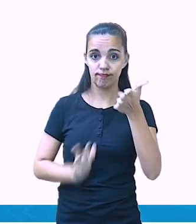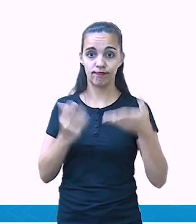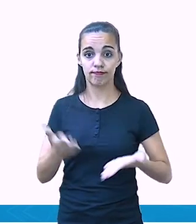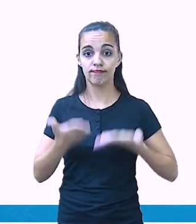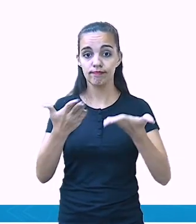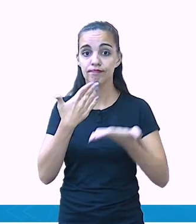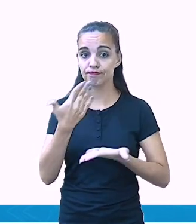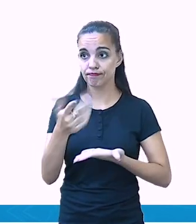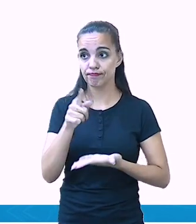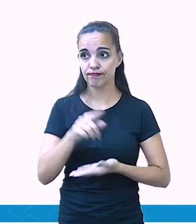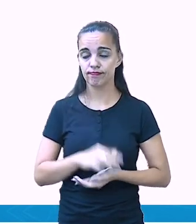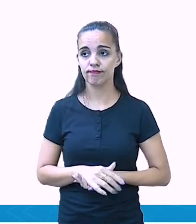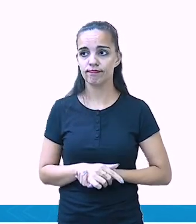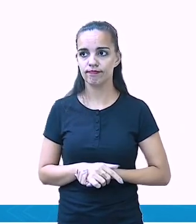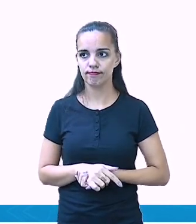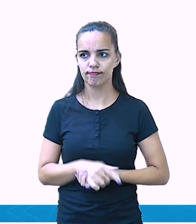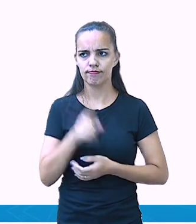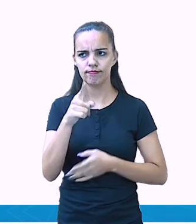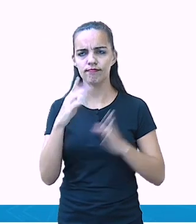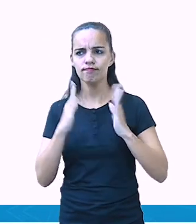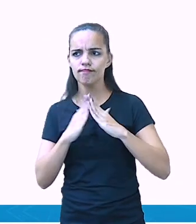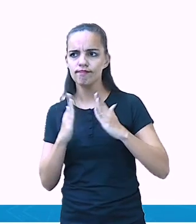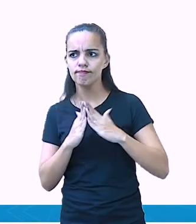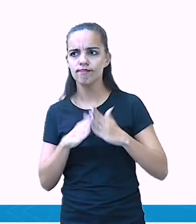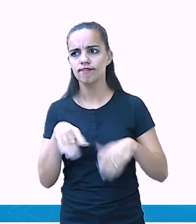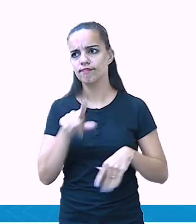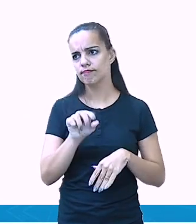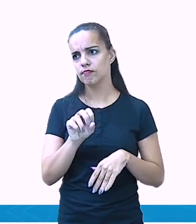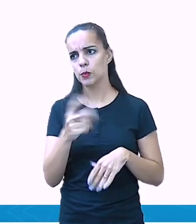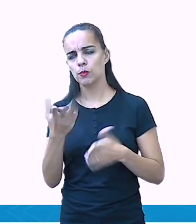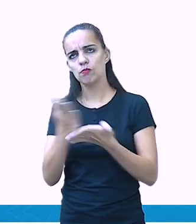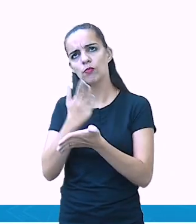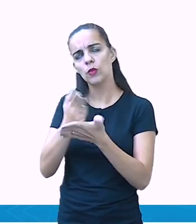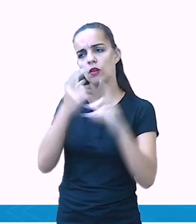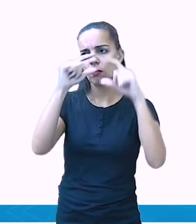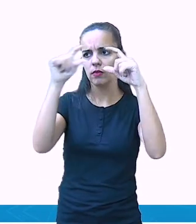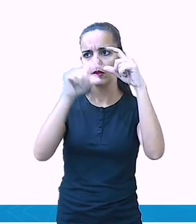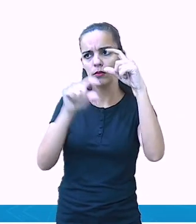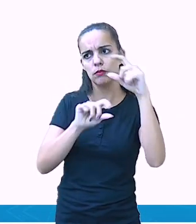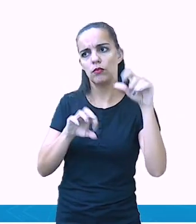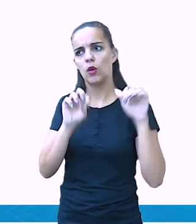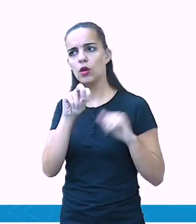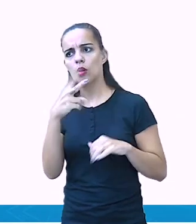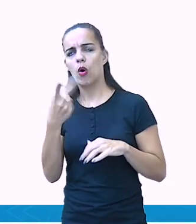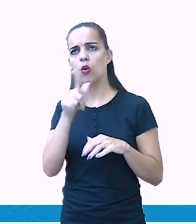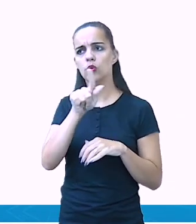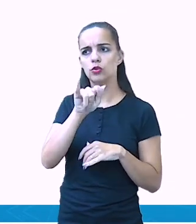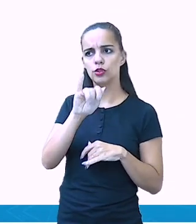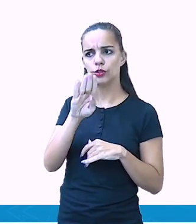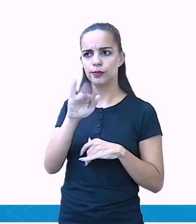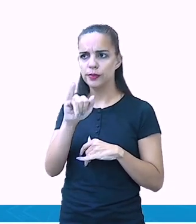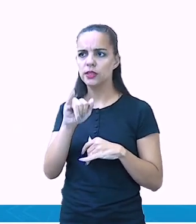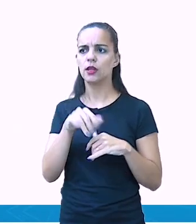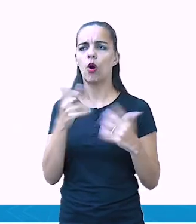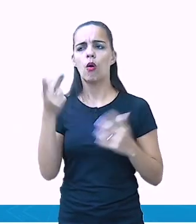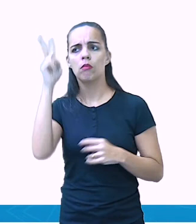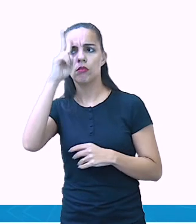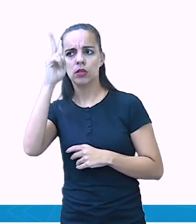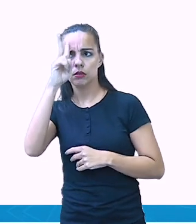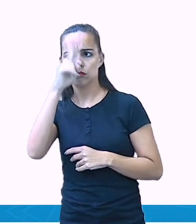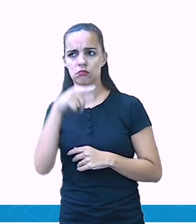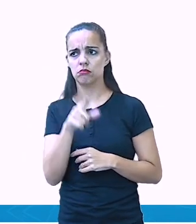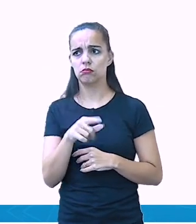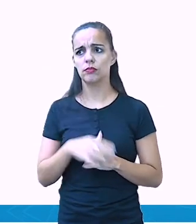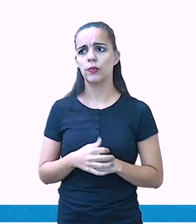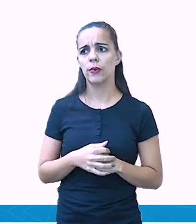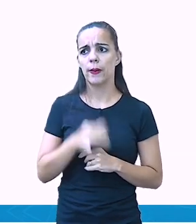vocês o seguinte: se você tem em casa, ou uma revista em quadrinhos, ou um gibi, ou uma história, ou se